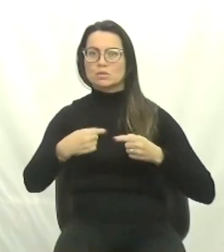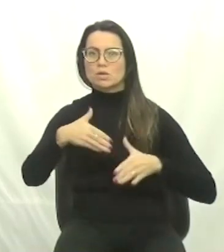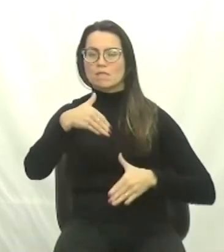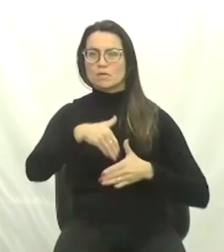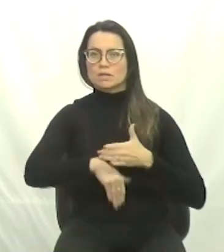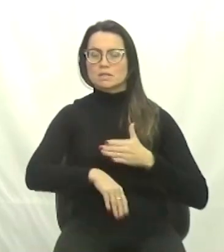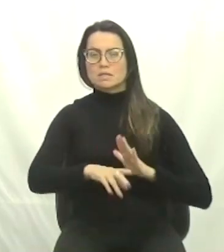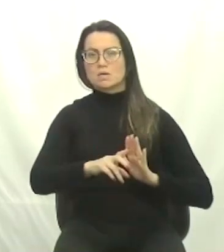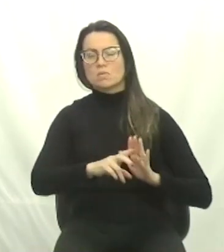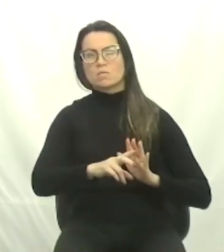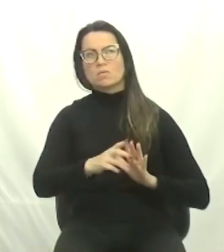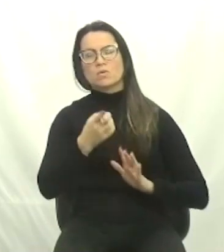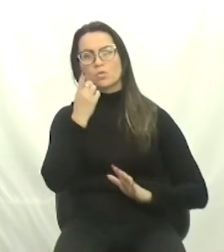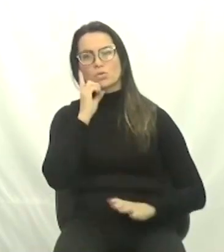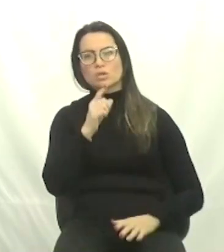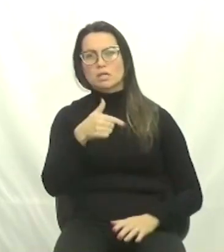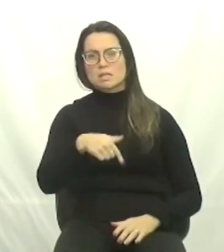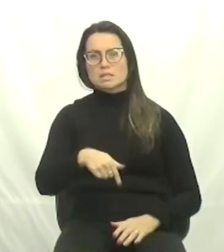votação na sessão do dia